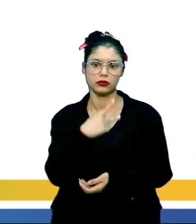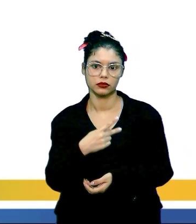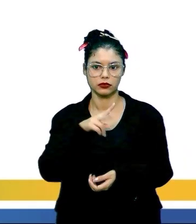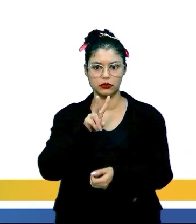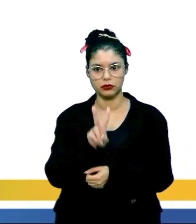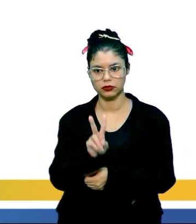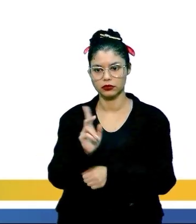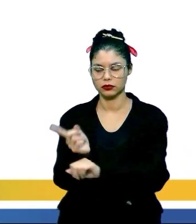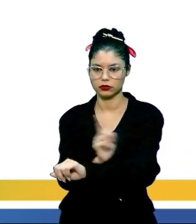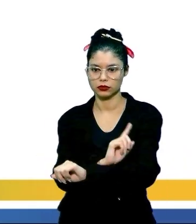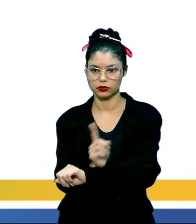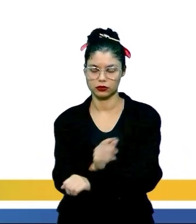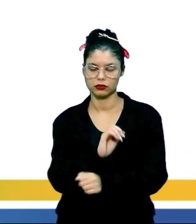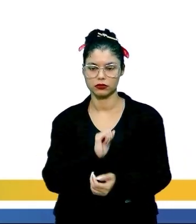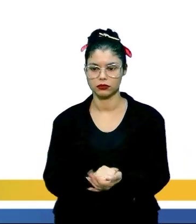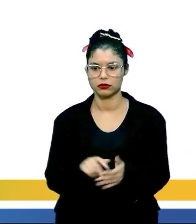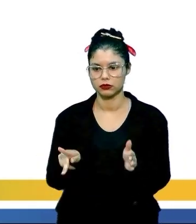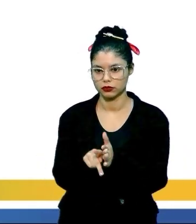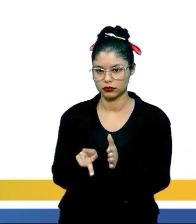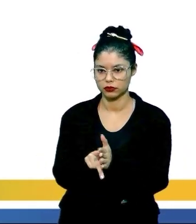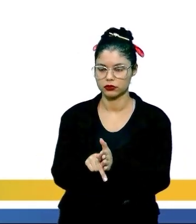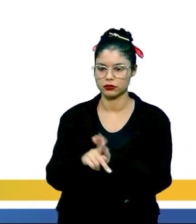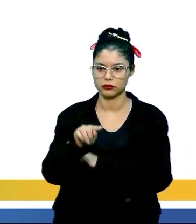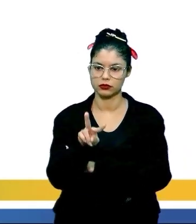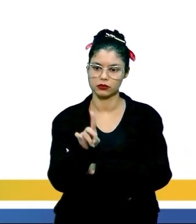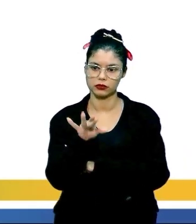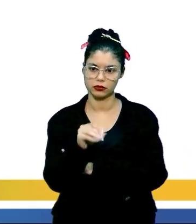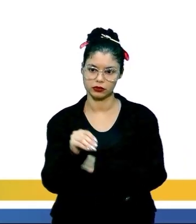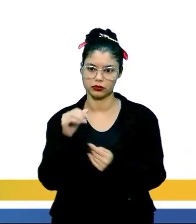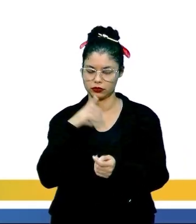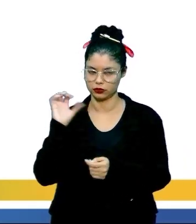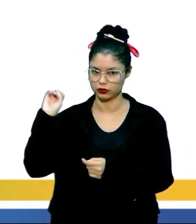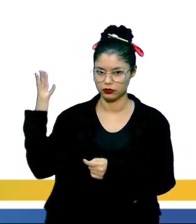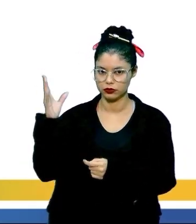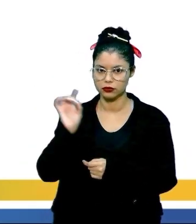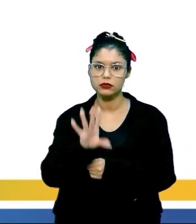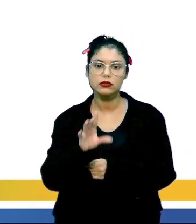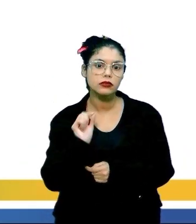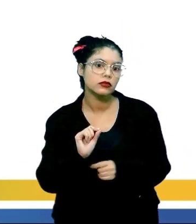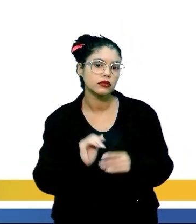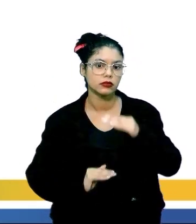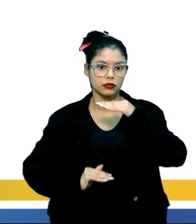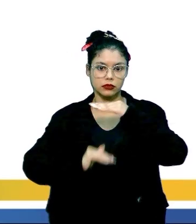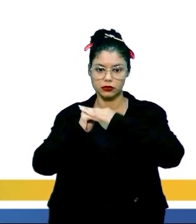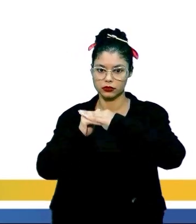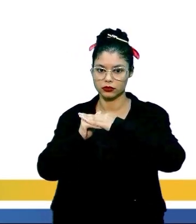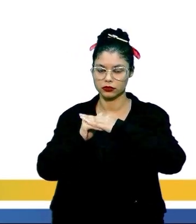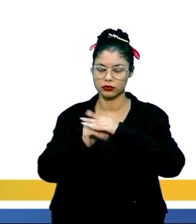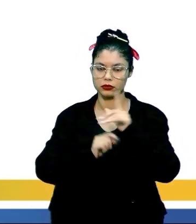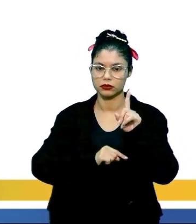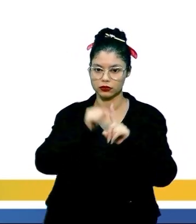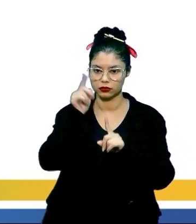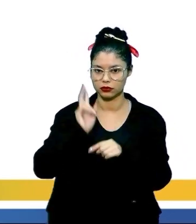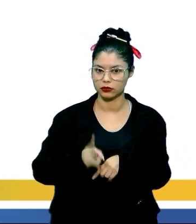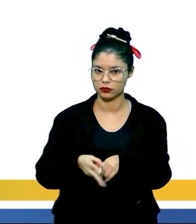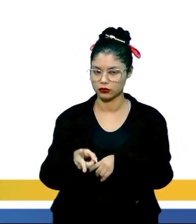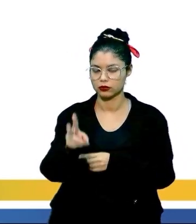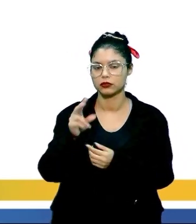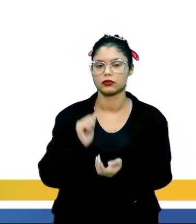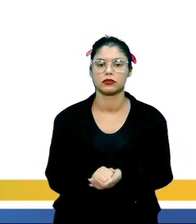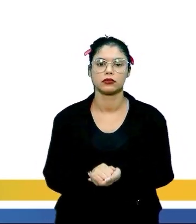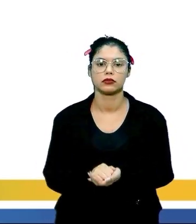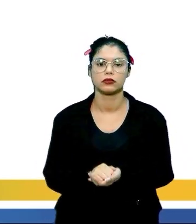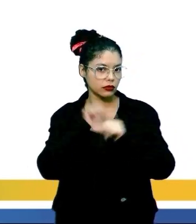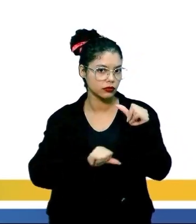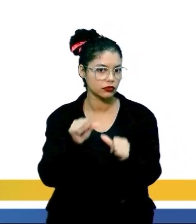volume e temperatura. A transformação isotérmica ela acontece sobre temperatura constante, né? Então,